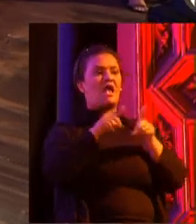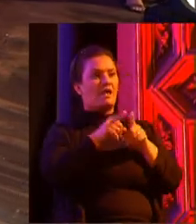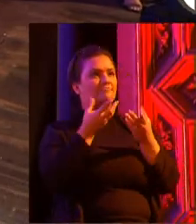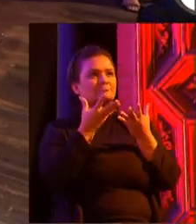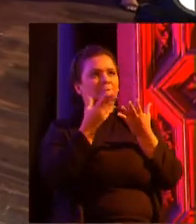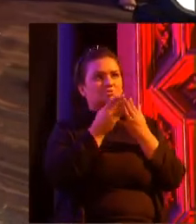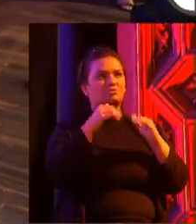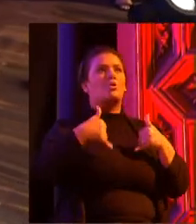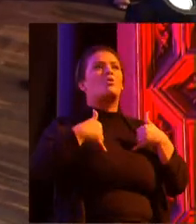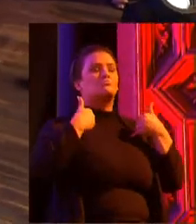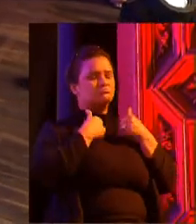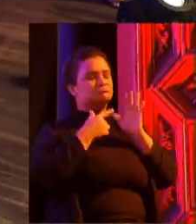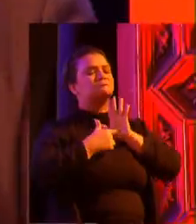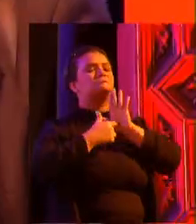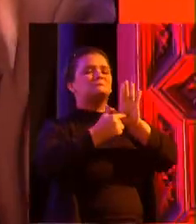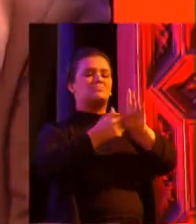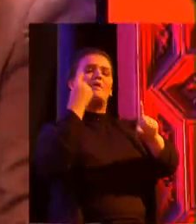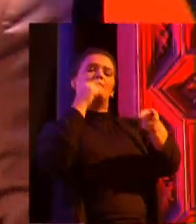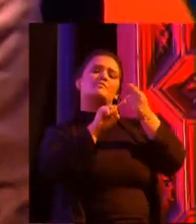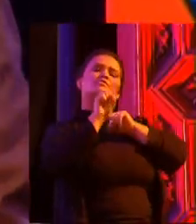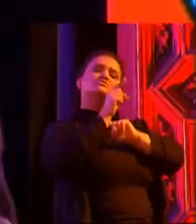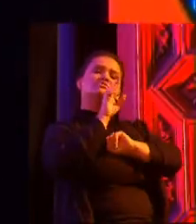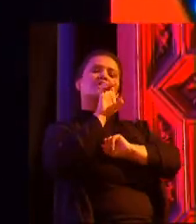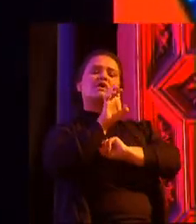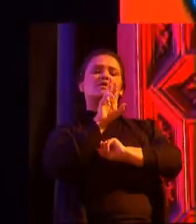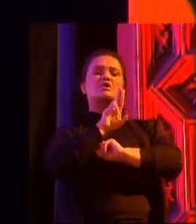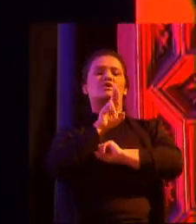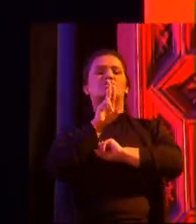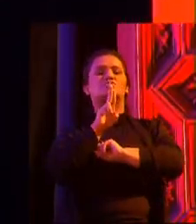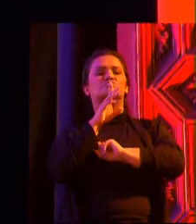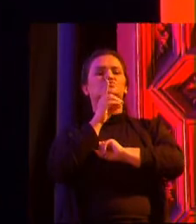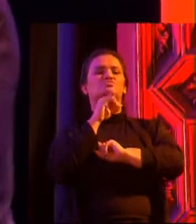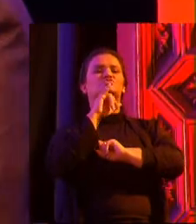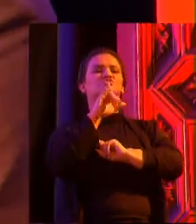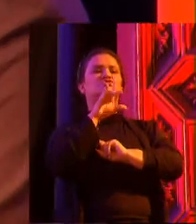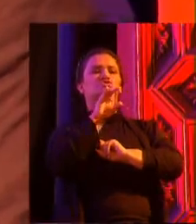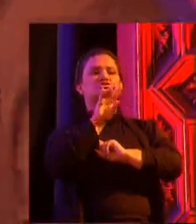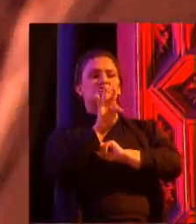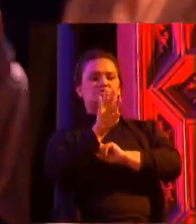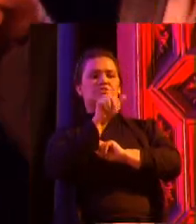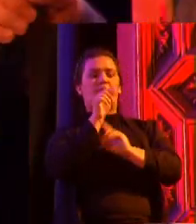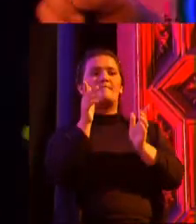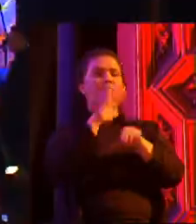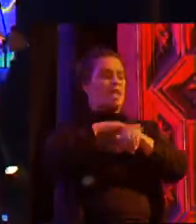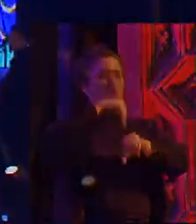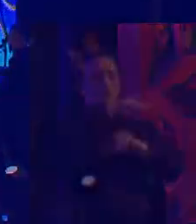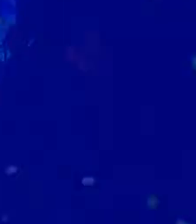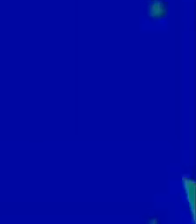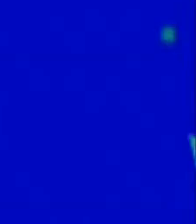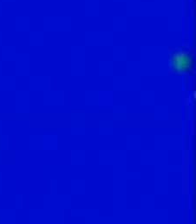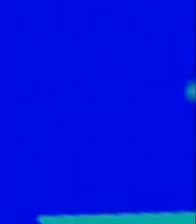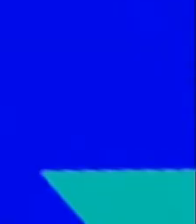a categoria Música Erudita e a premiação Melhor Grupo Intérprete.